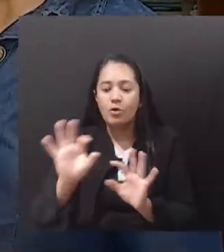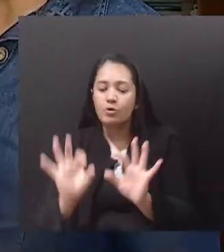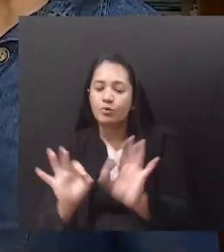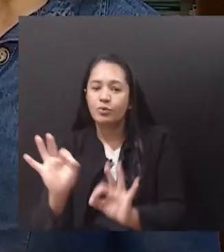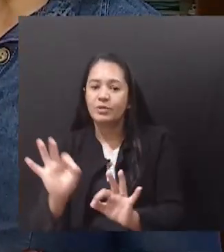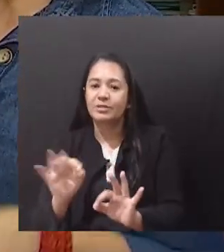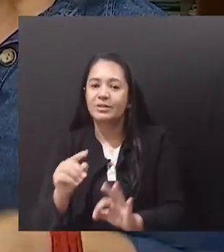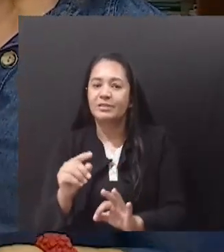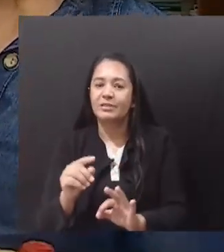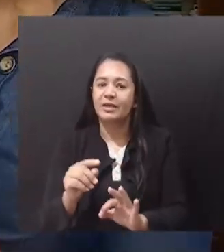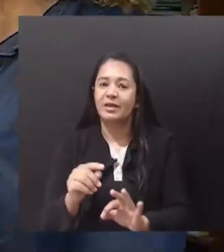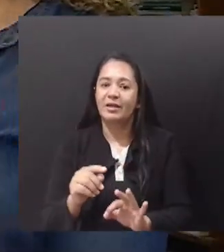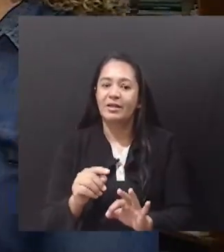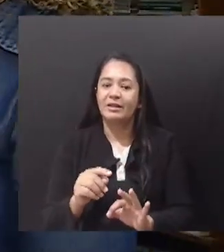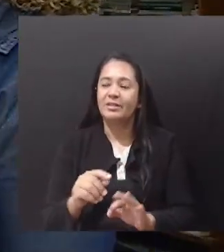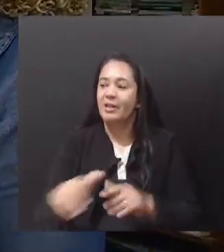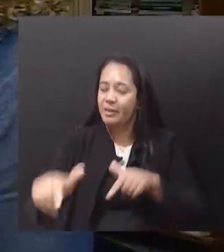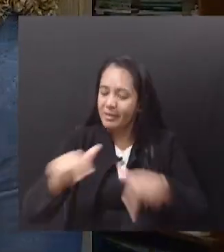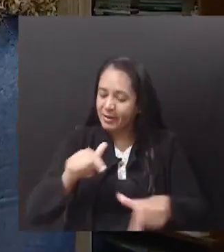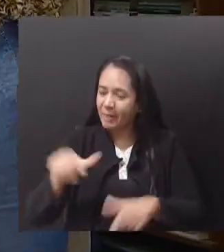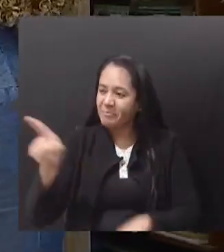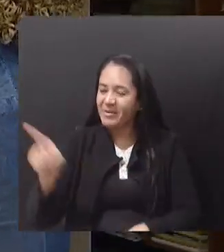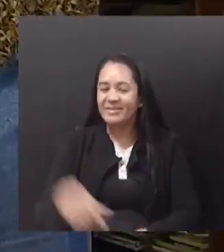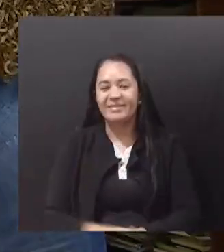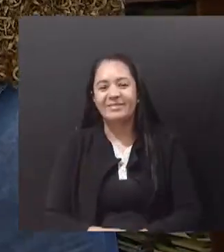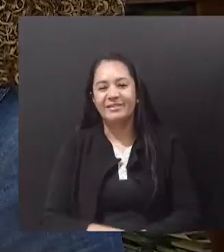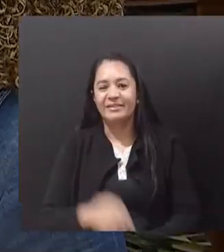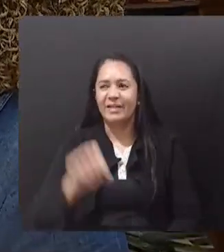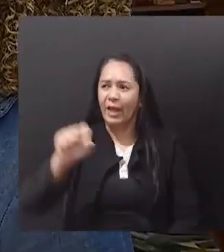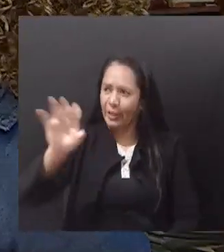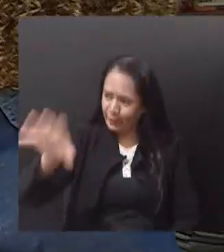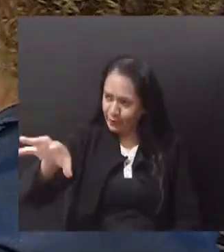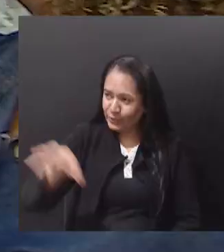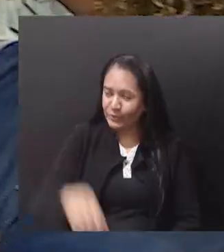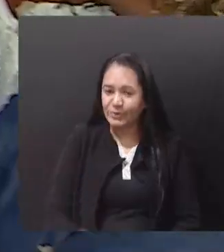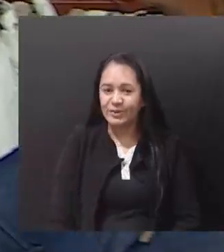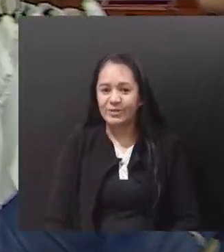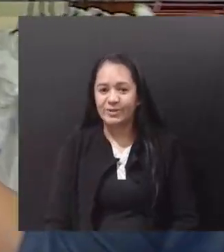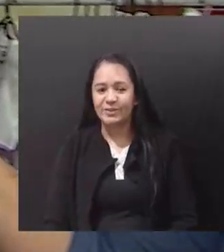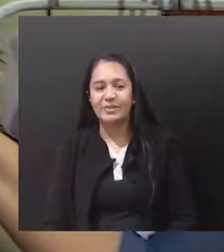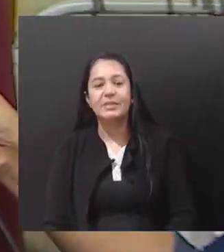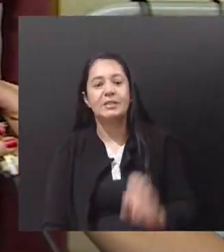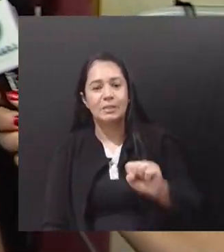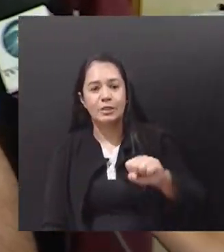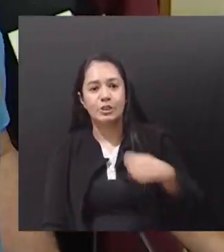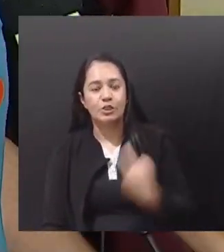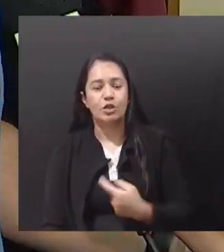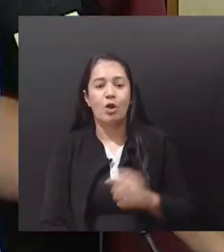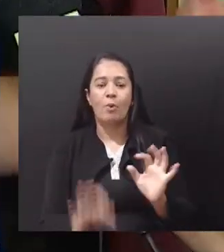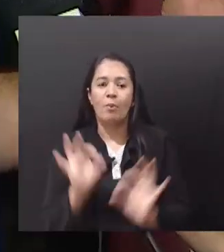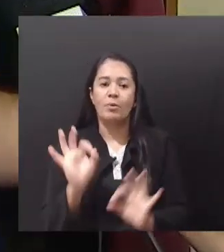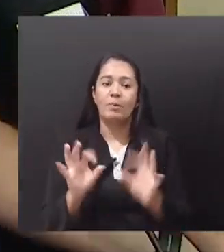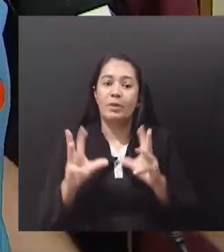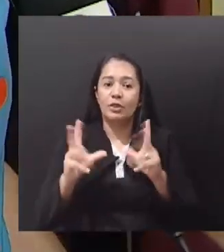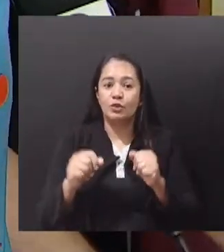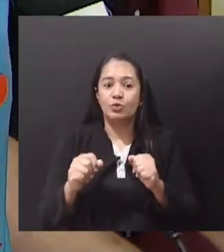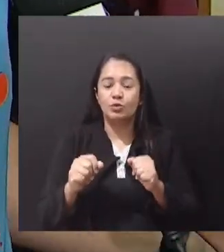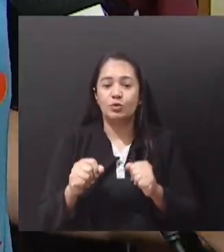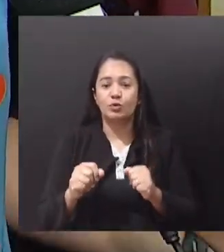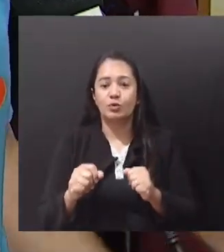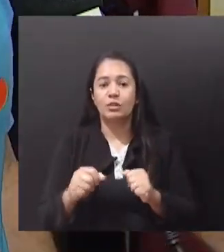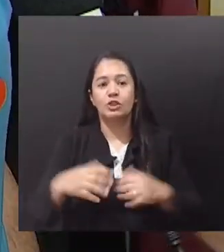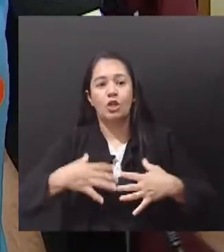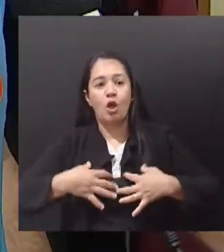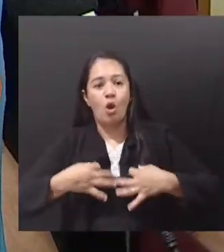aqui colocam a mão na massa. É isso mesmo, Edmar? É isso mesmo, a gente prepara todas as doações de